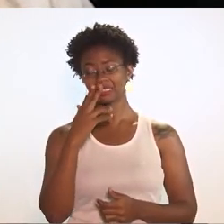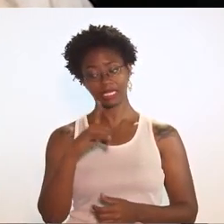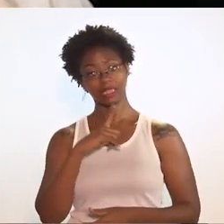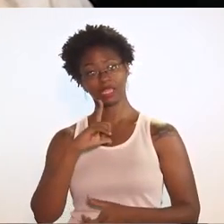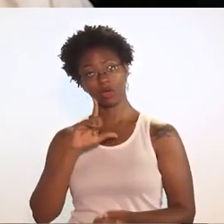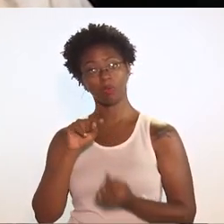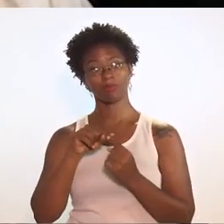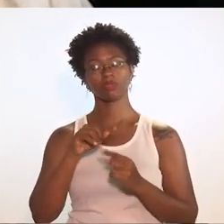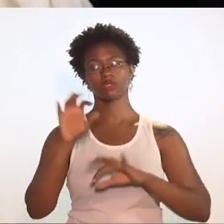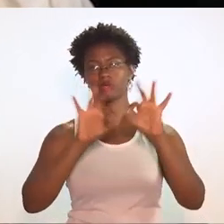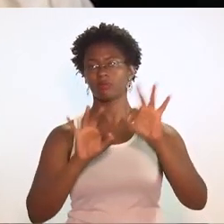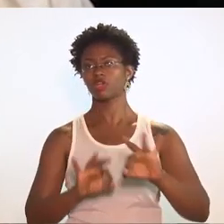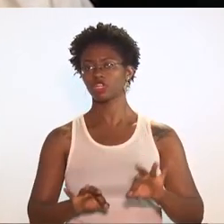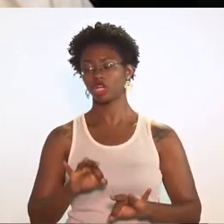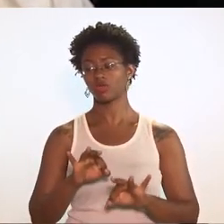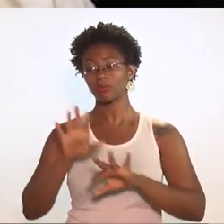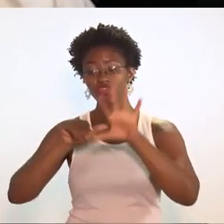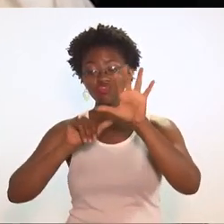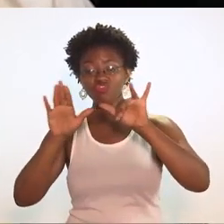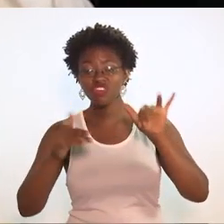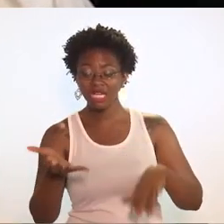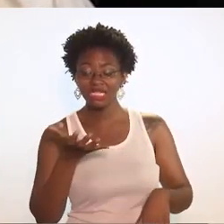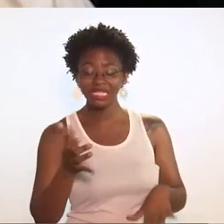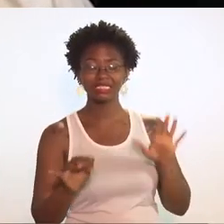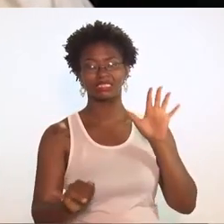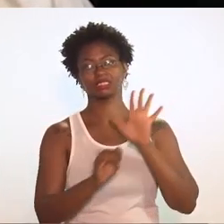do Olodum é uma verdadeira